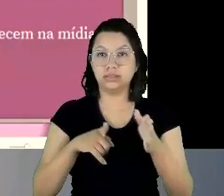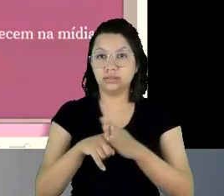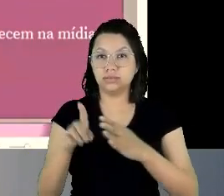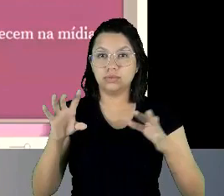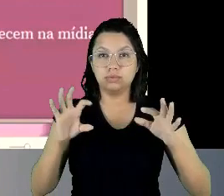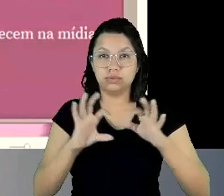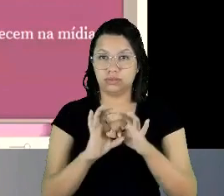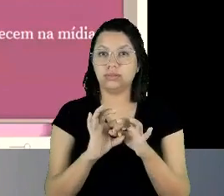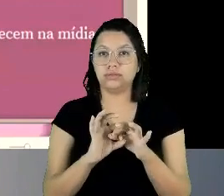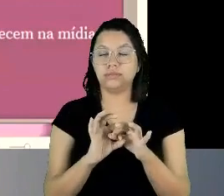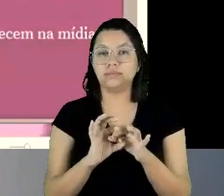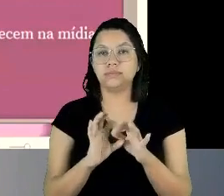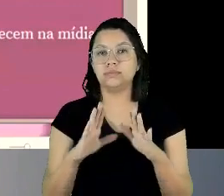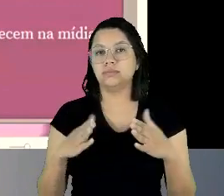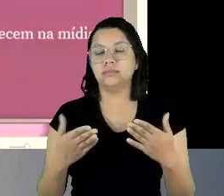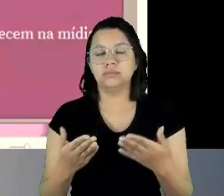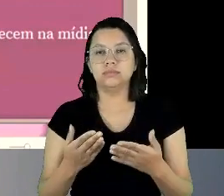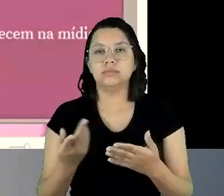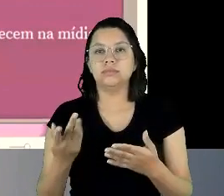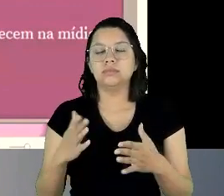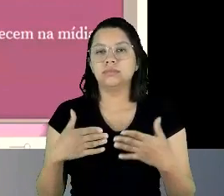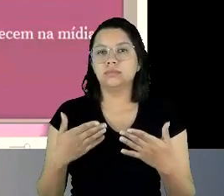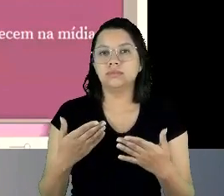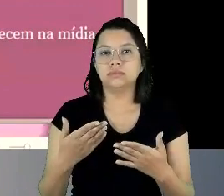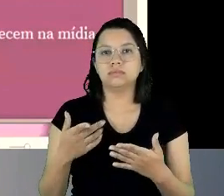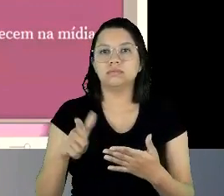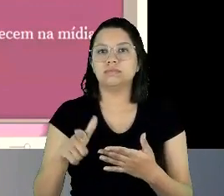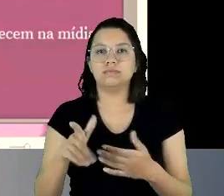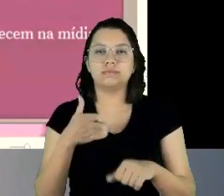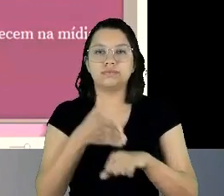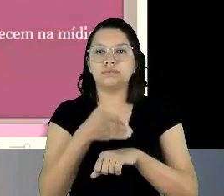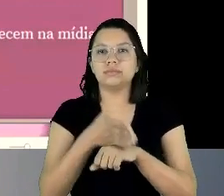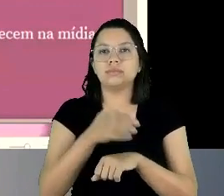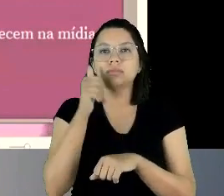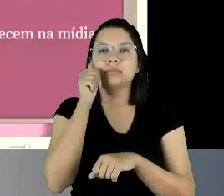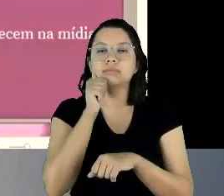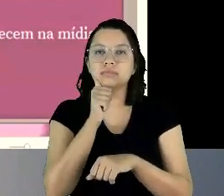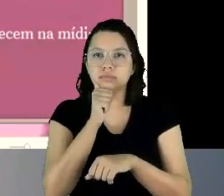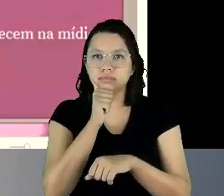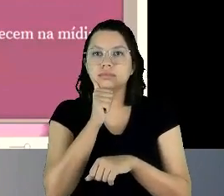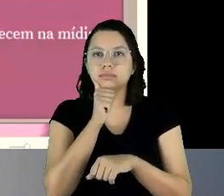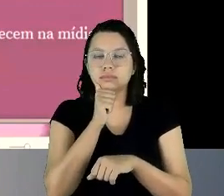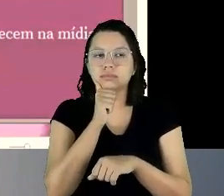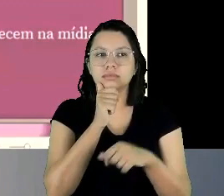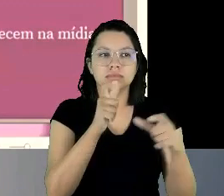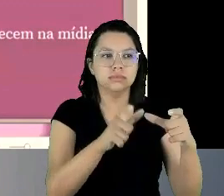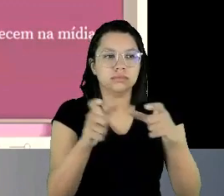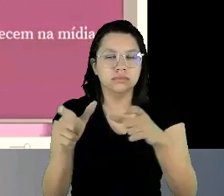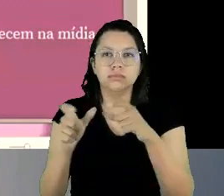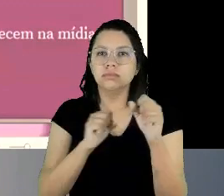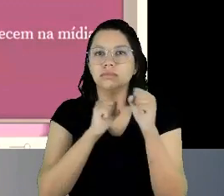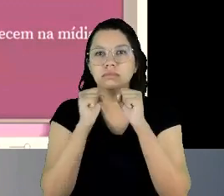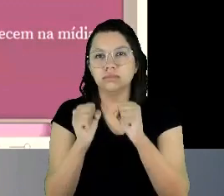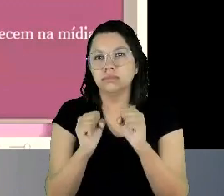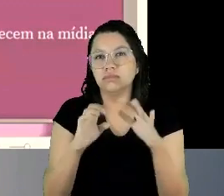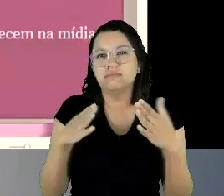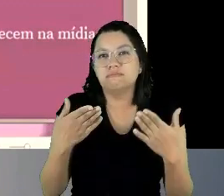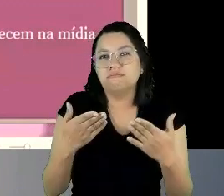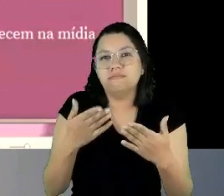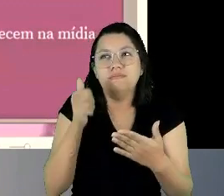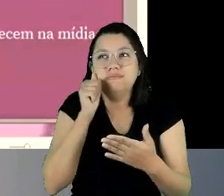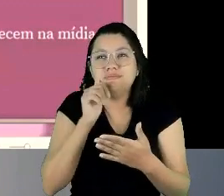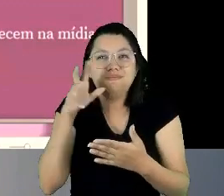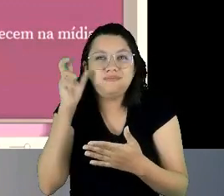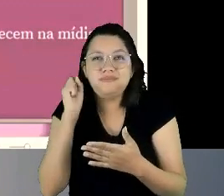estão conectadas, né? Enfim, quando a gente não tem participação de mulheres, mulheres em lugares de poder, quando as mulheres não